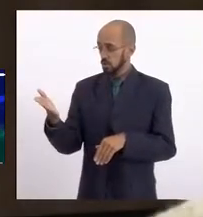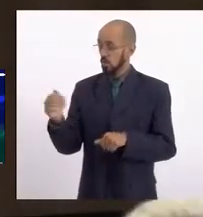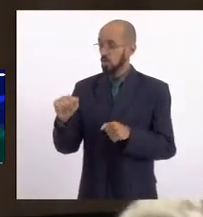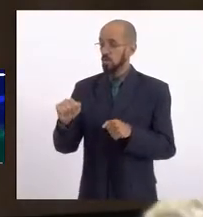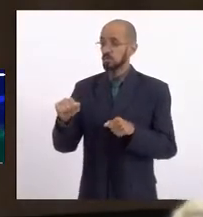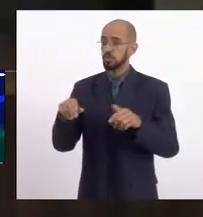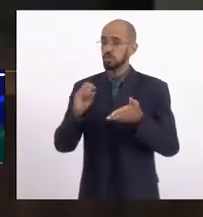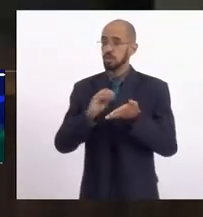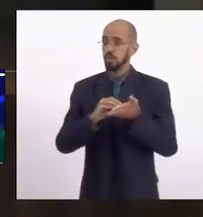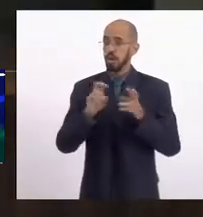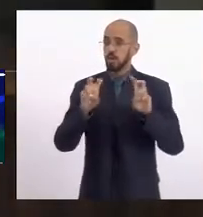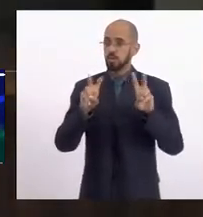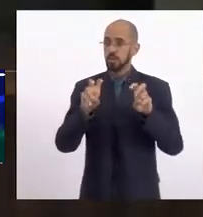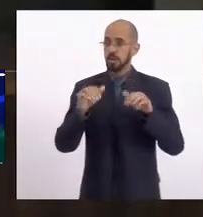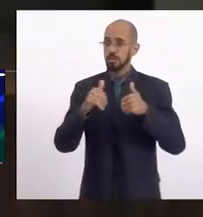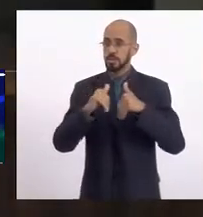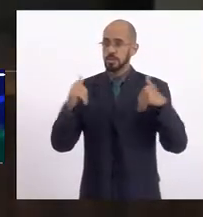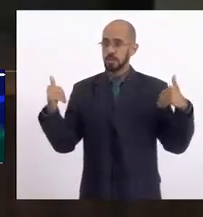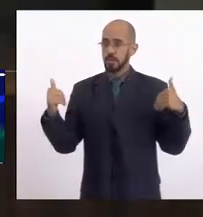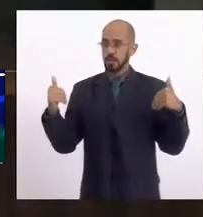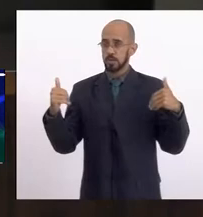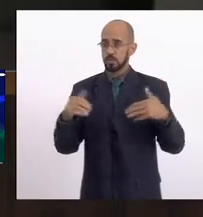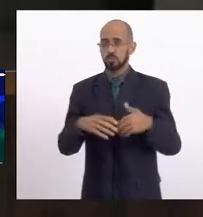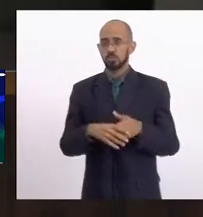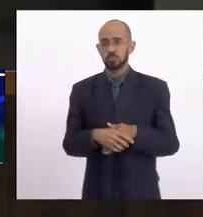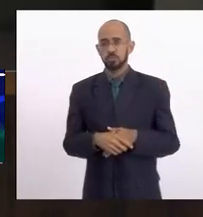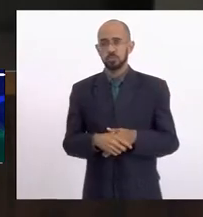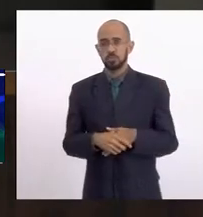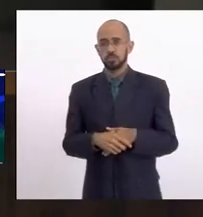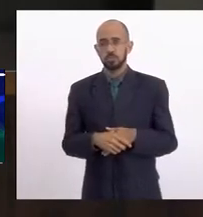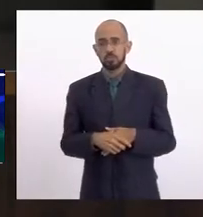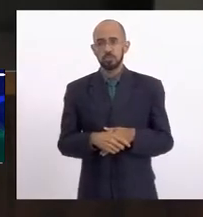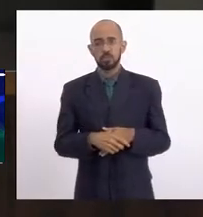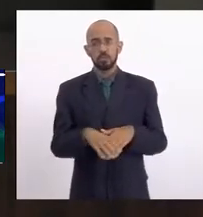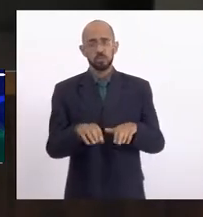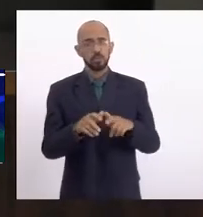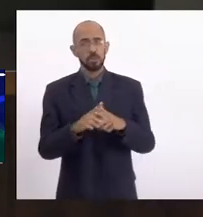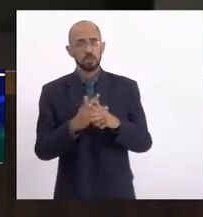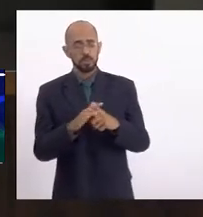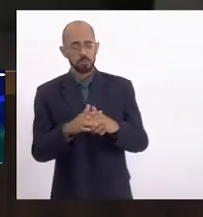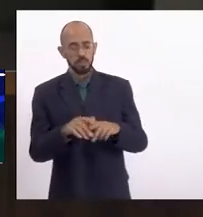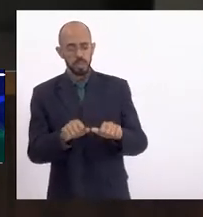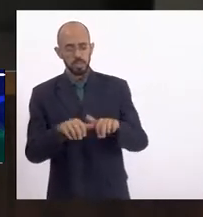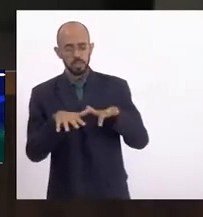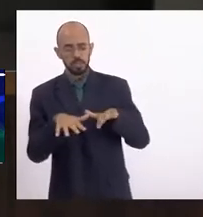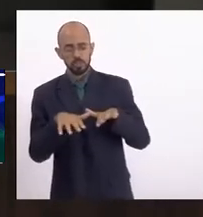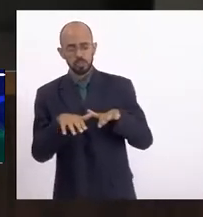apartado Fala aí e tal você lembra parecer sobre as emendas de plenários